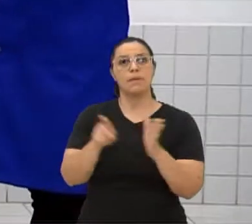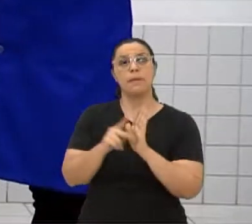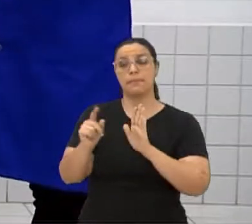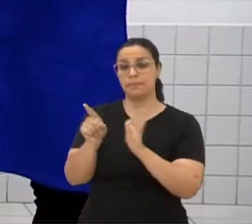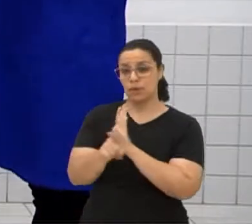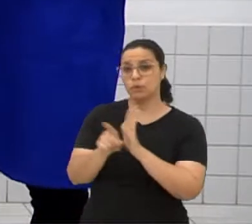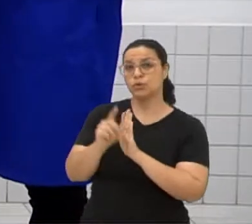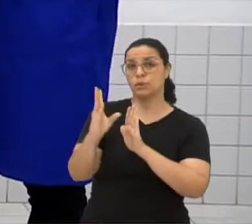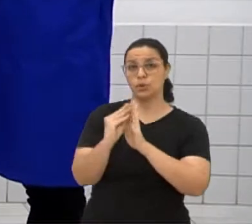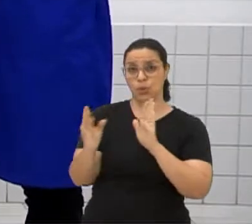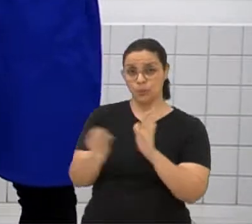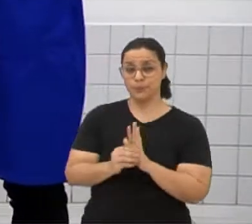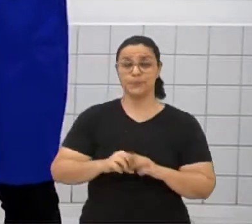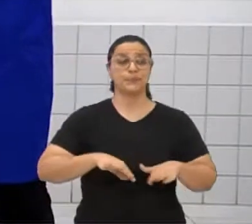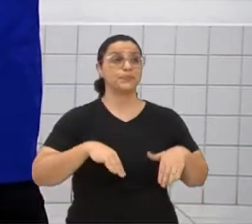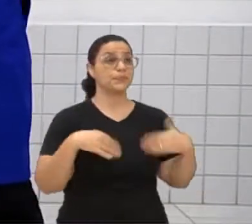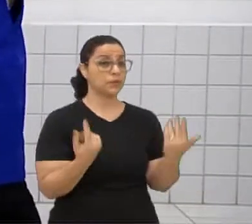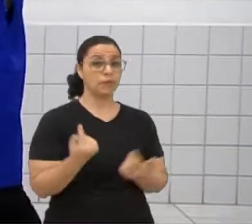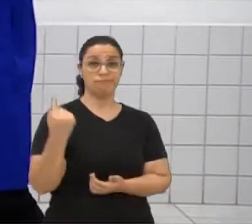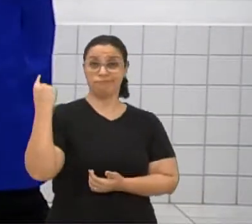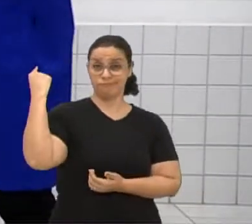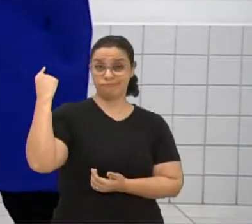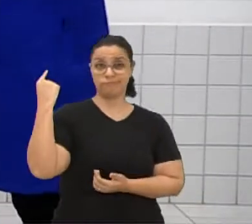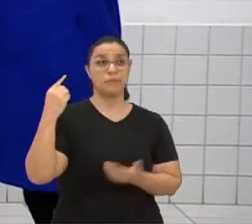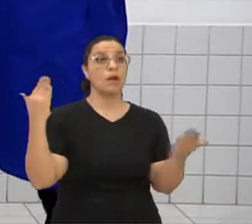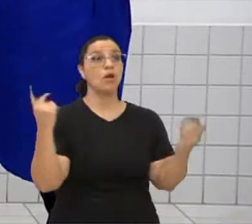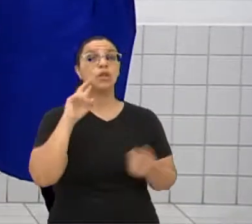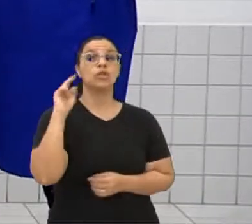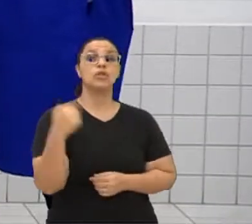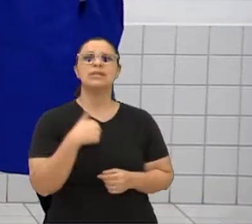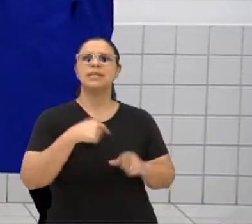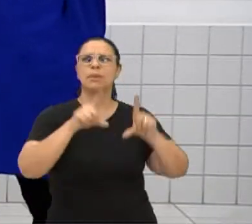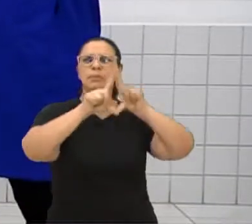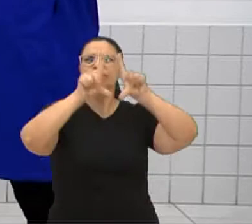perguntando sobre o conteúdo Ok Alex Coutinho